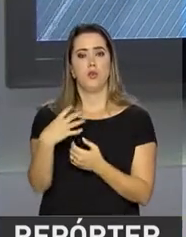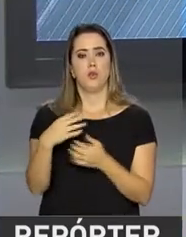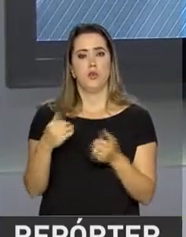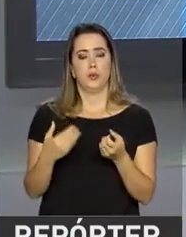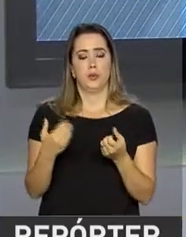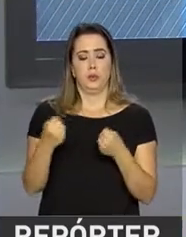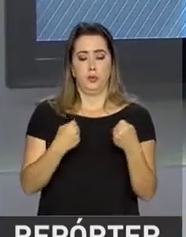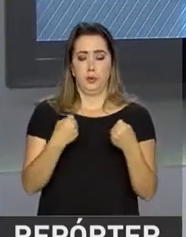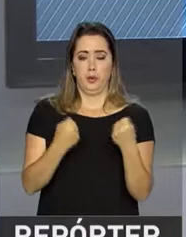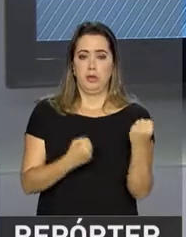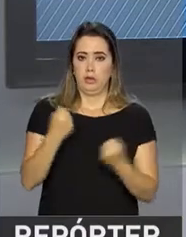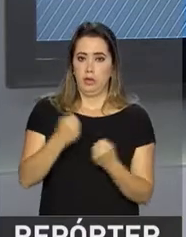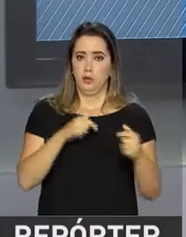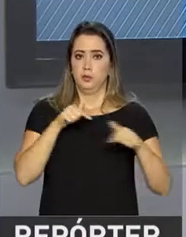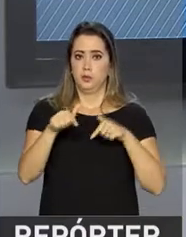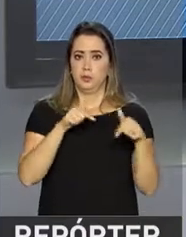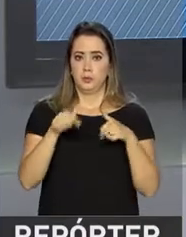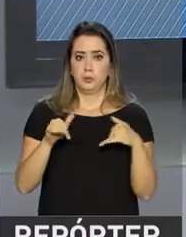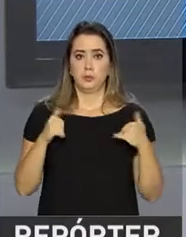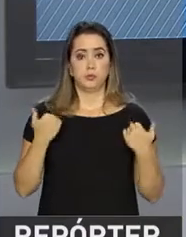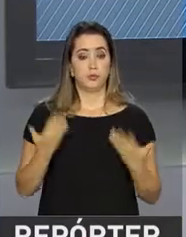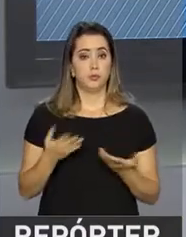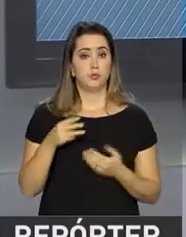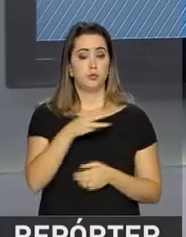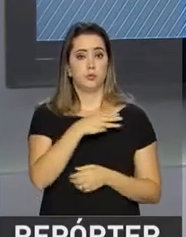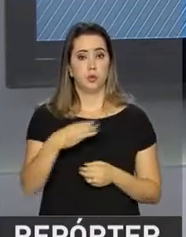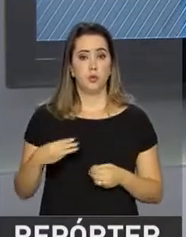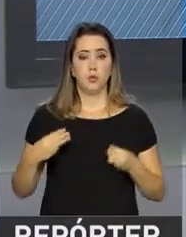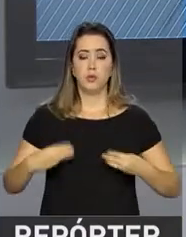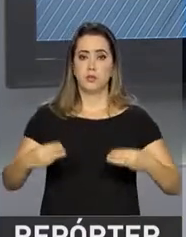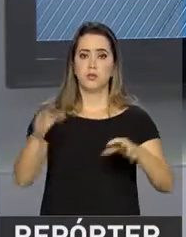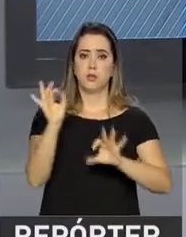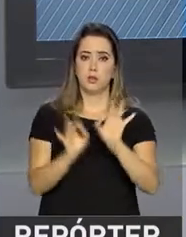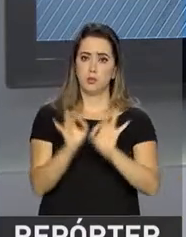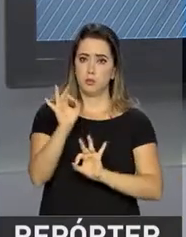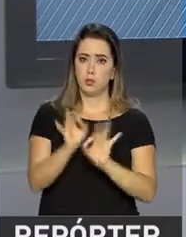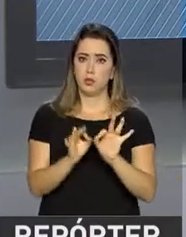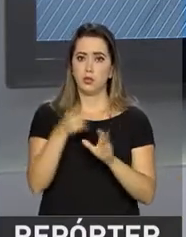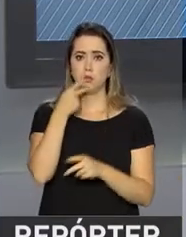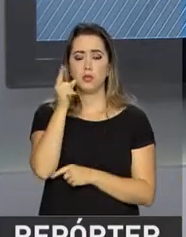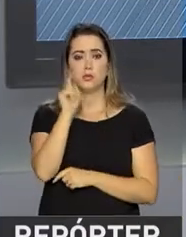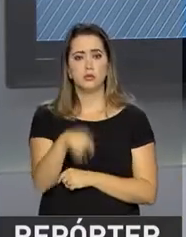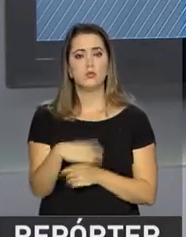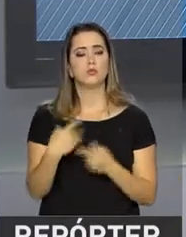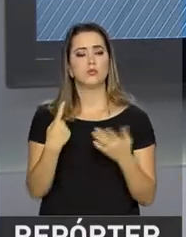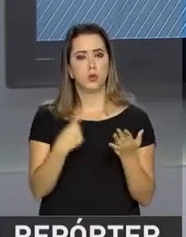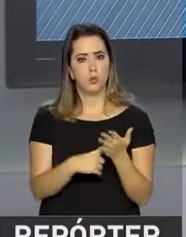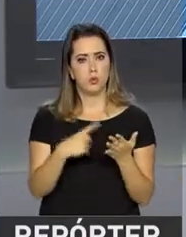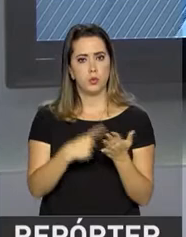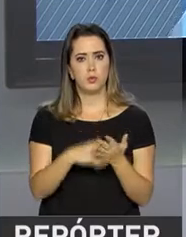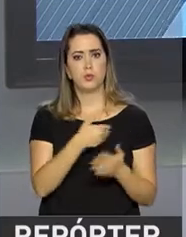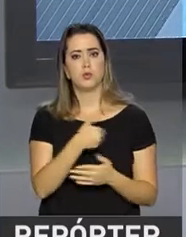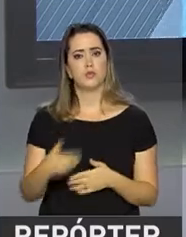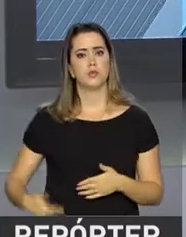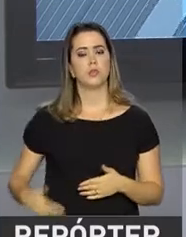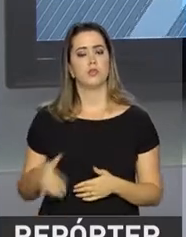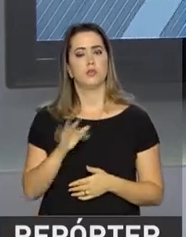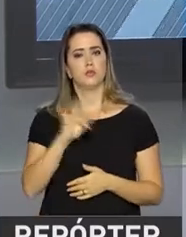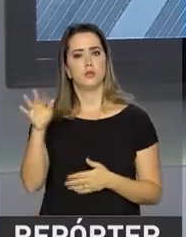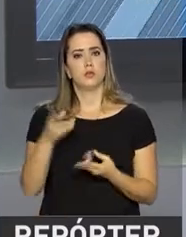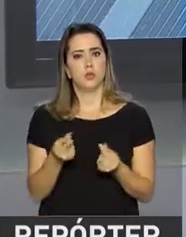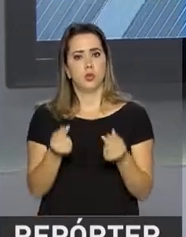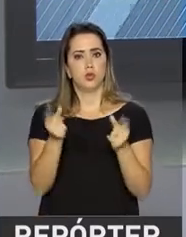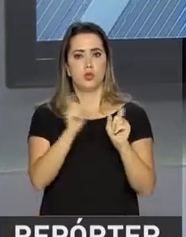serviço segundo o ministério do planejamento a medida comprova o empenho do governo federal em garantir uma melhor gestão dos recursos